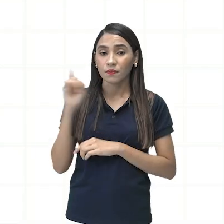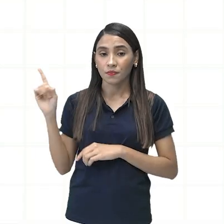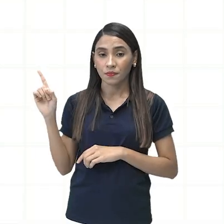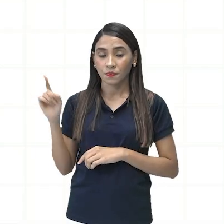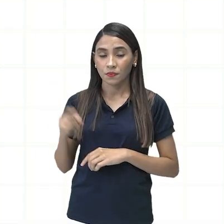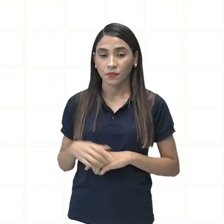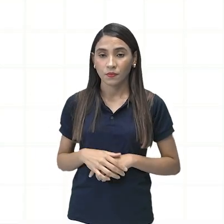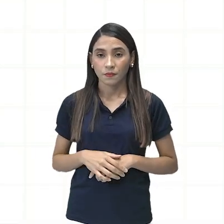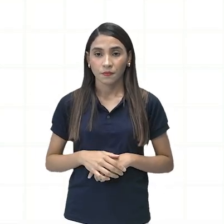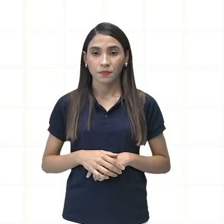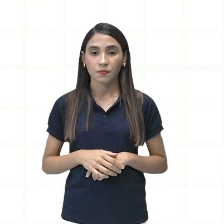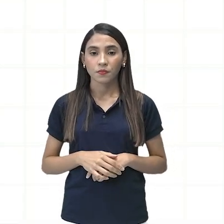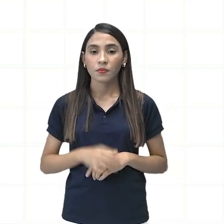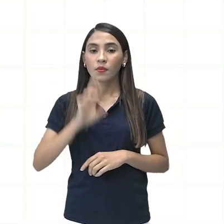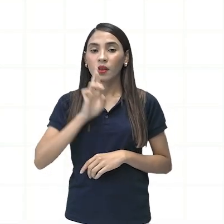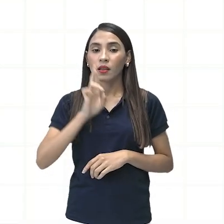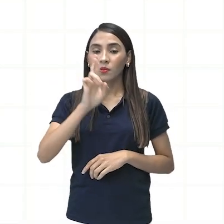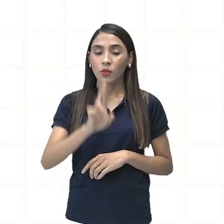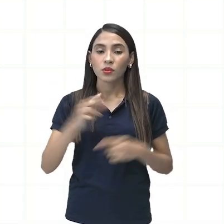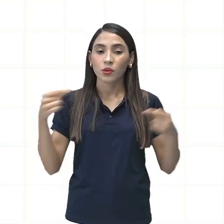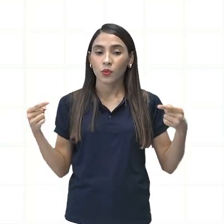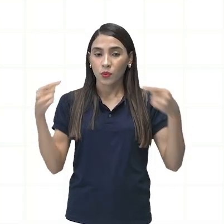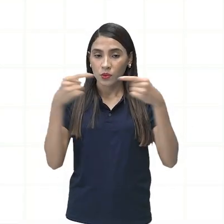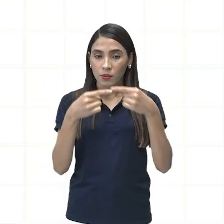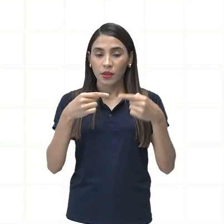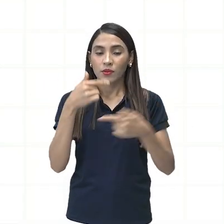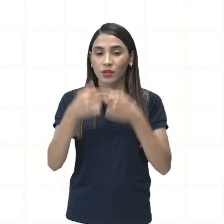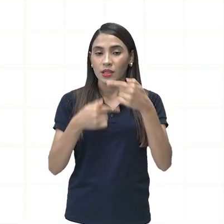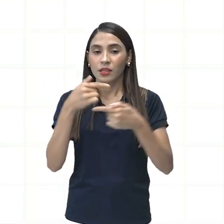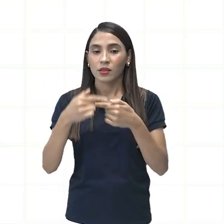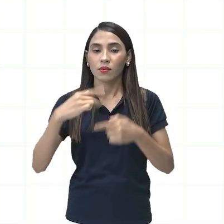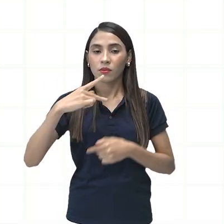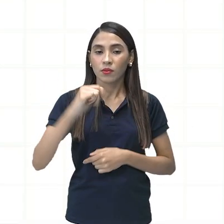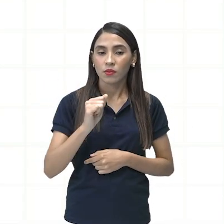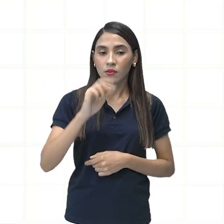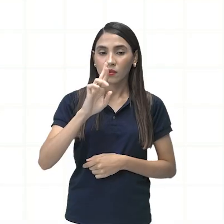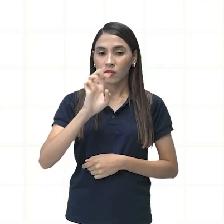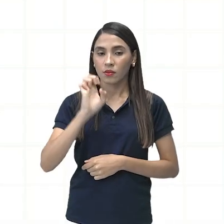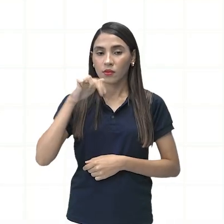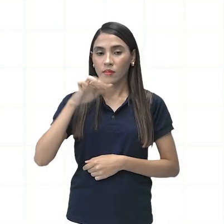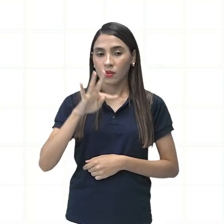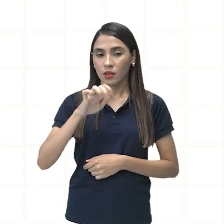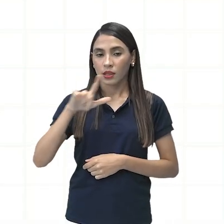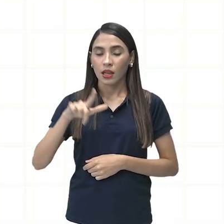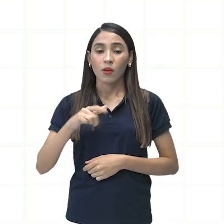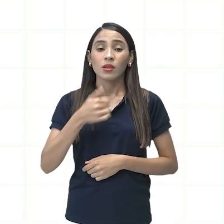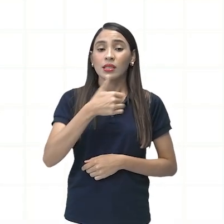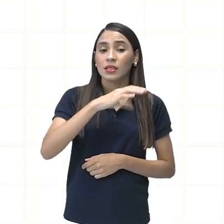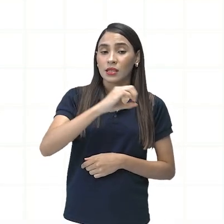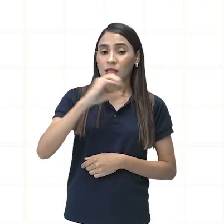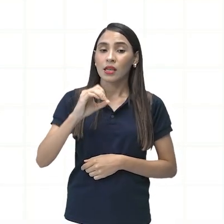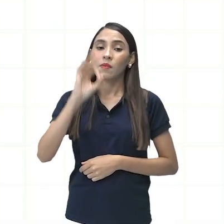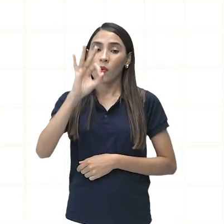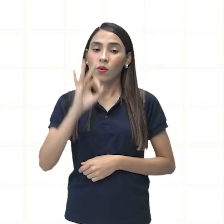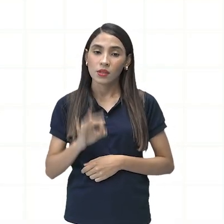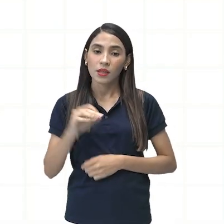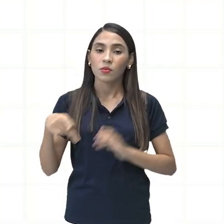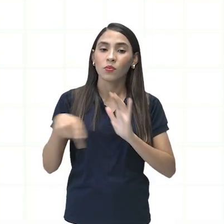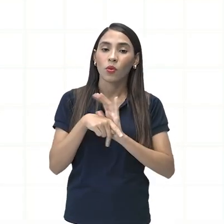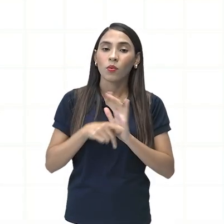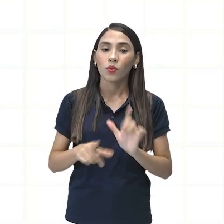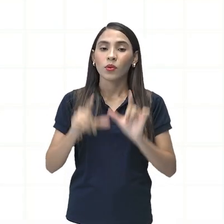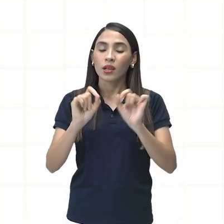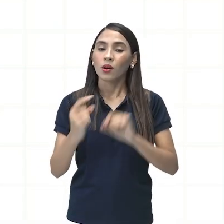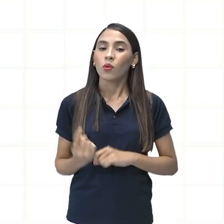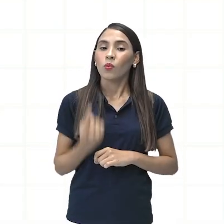imagem. O resultado do cruzamento dessa geração parental foi, então, 100% de organismos com